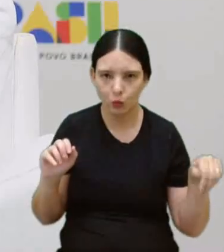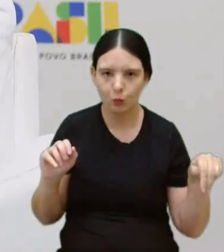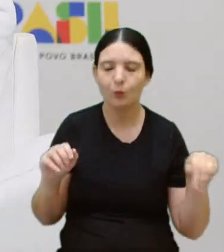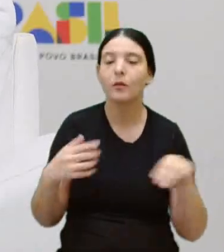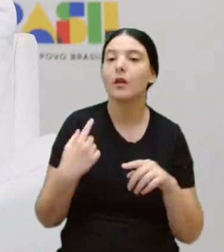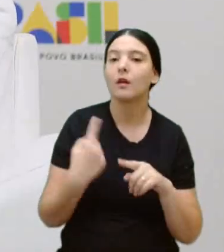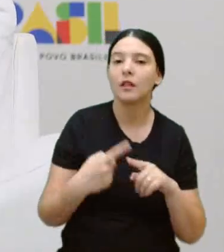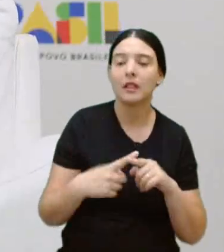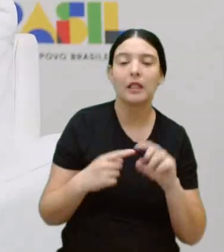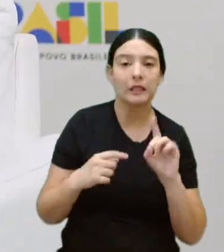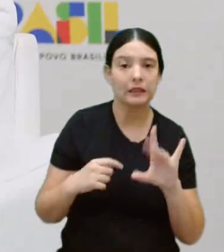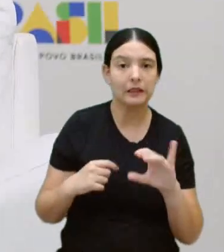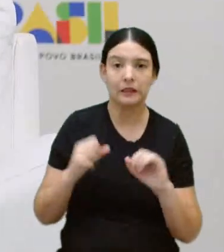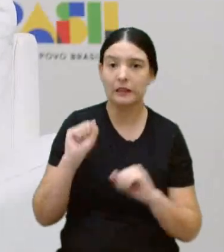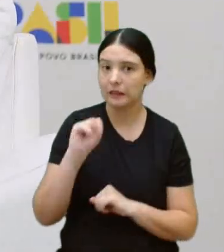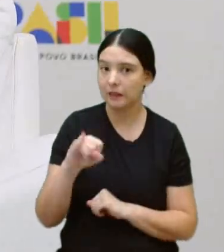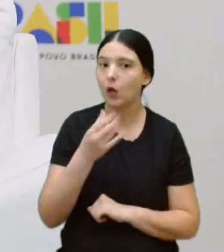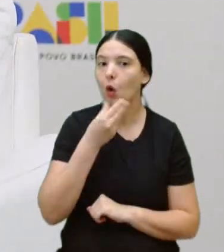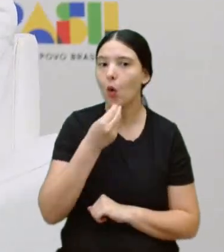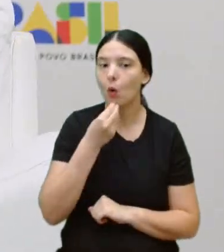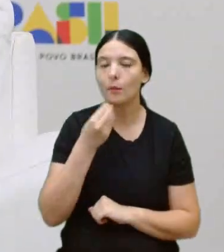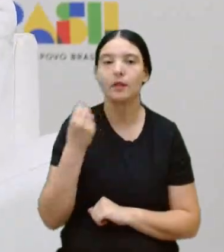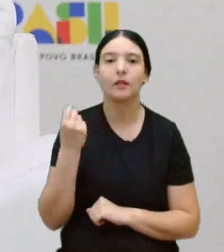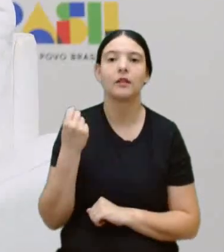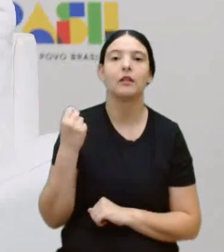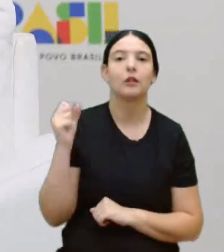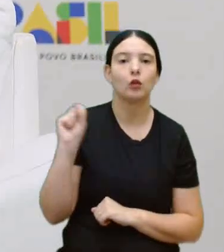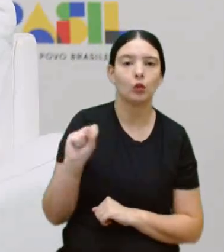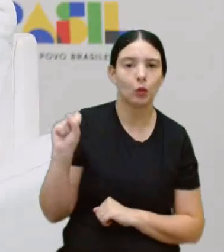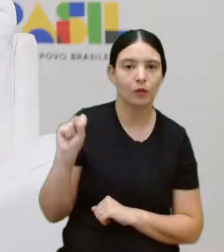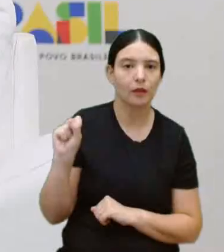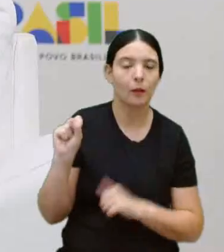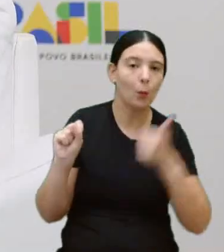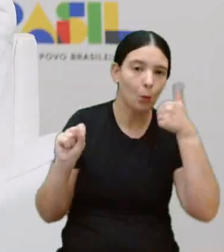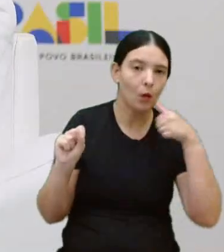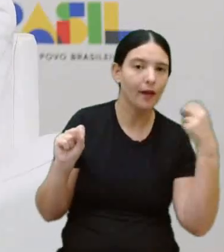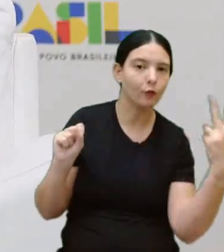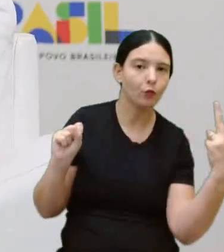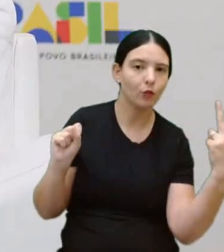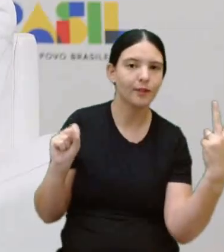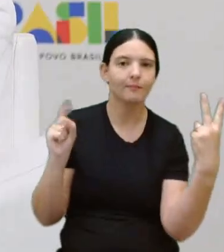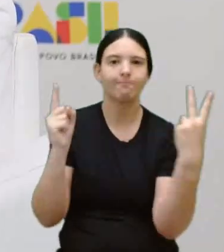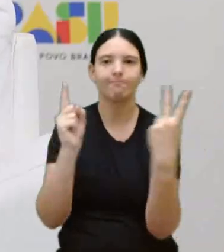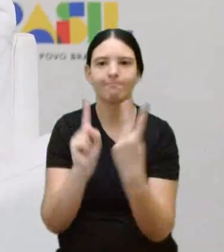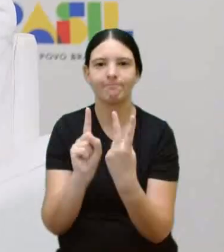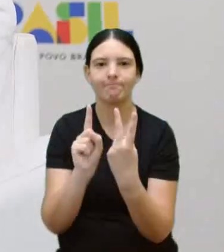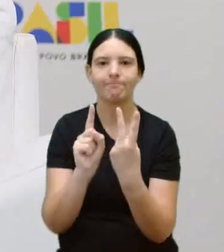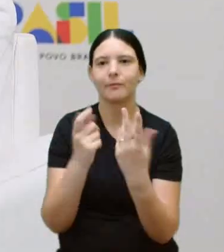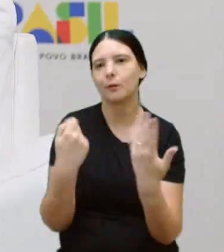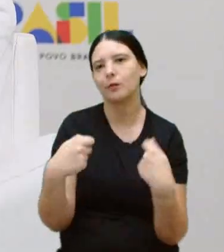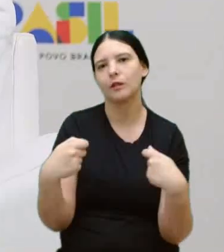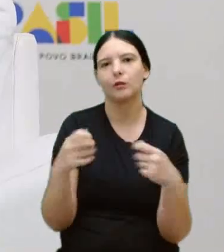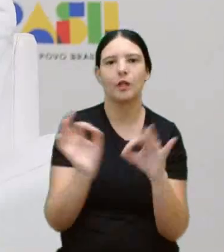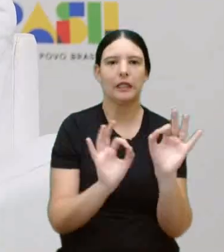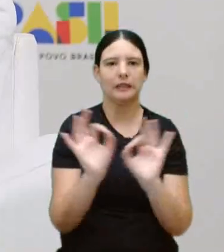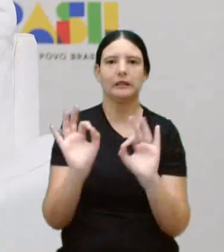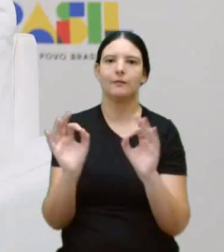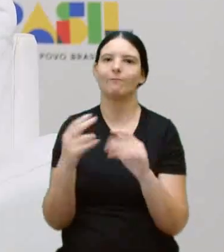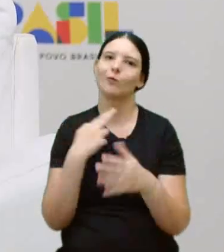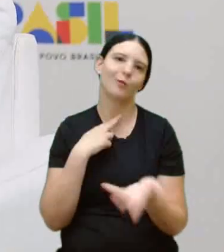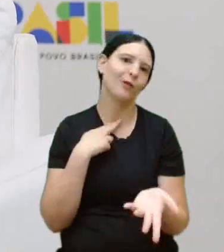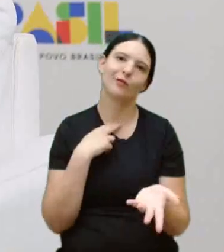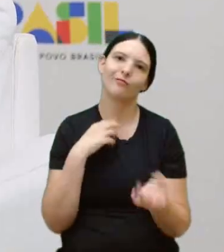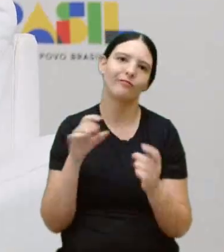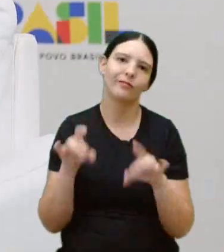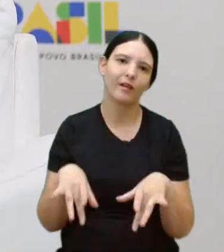mulher solteira e 2 homens solteiros, eu tenho que realocar essas pessoas na comunidade. Ninguém pode sobrar. E tem alguns